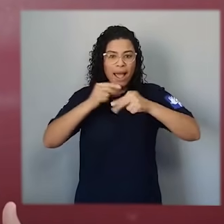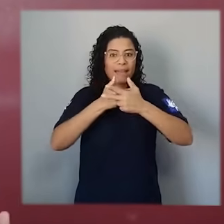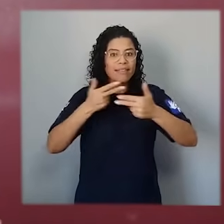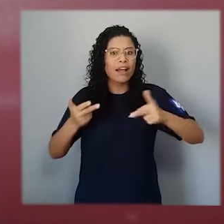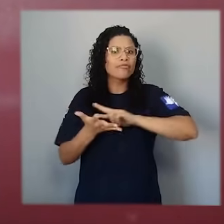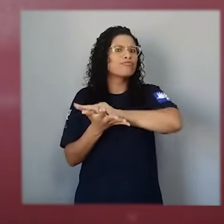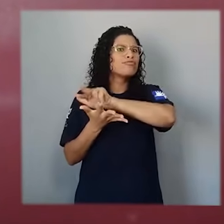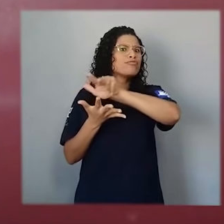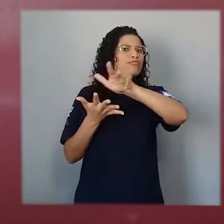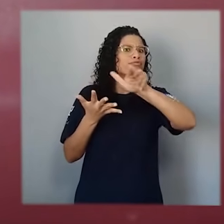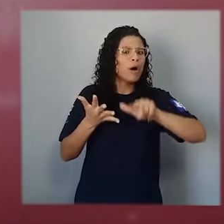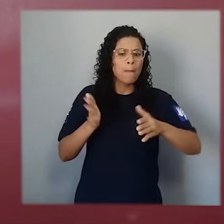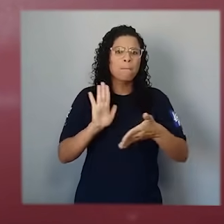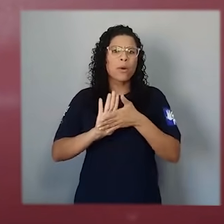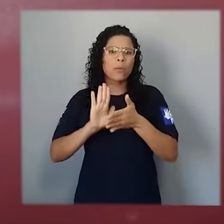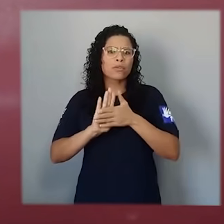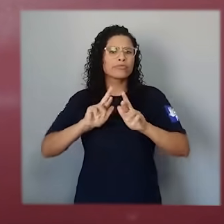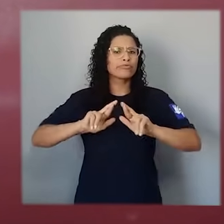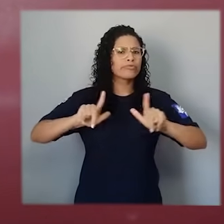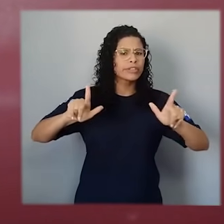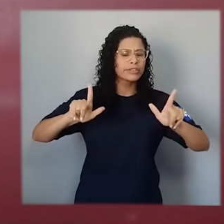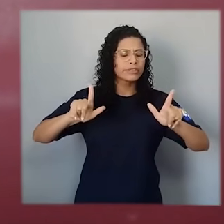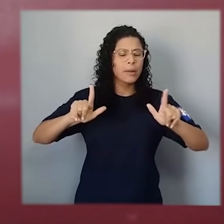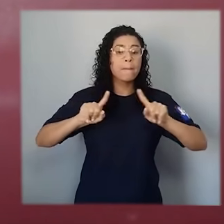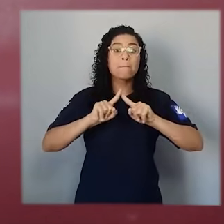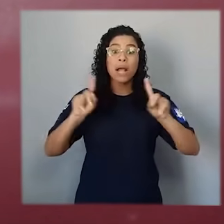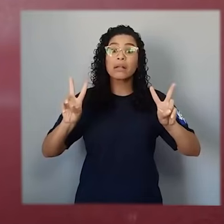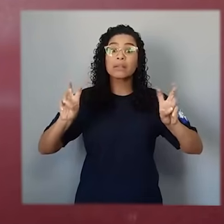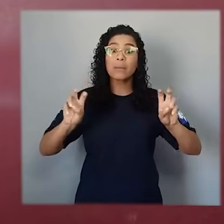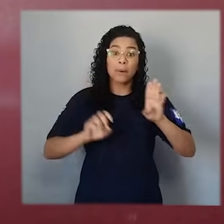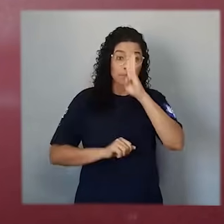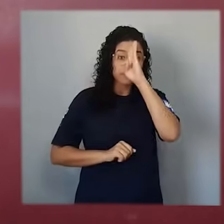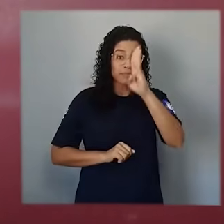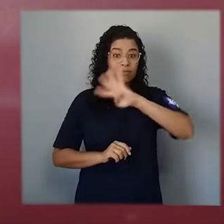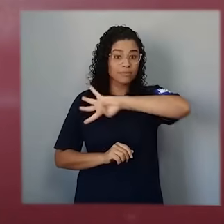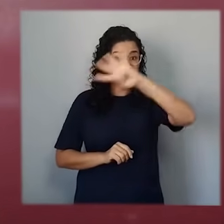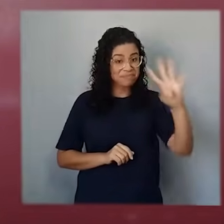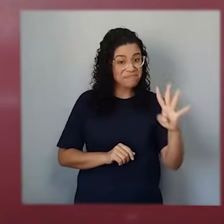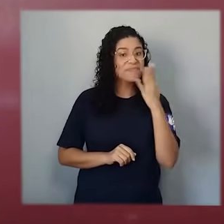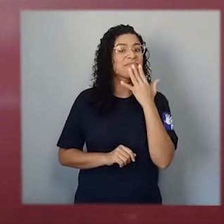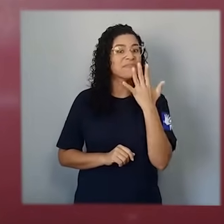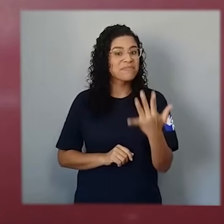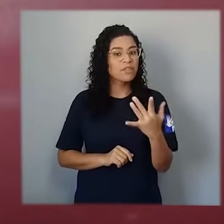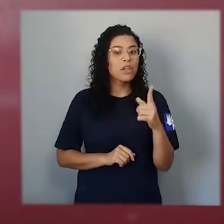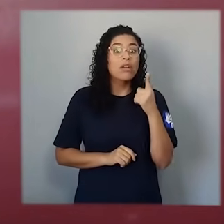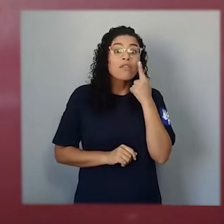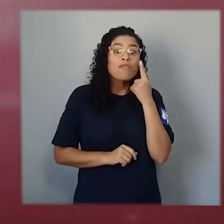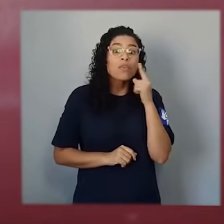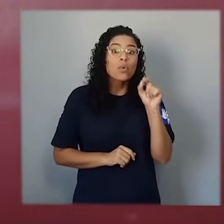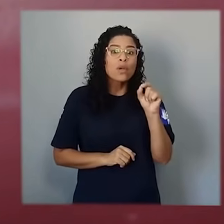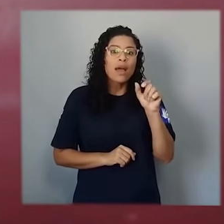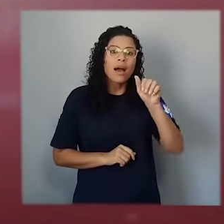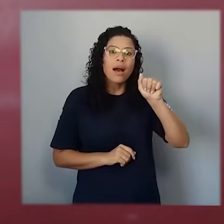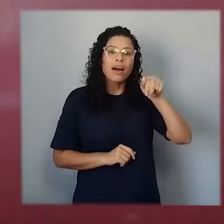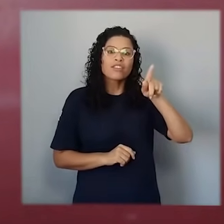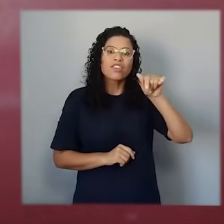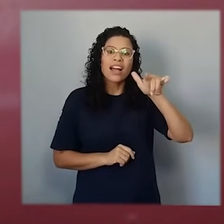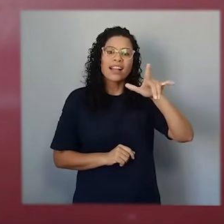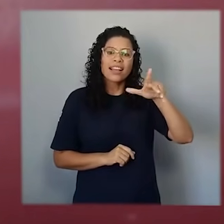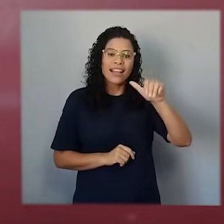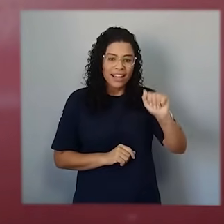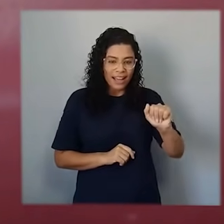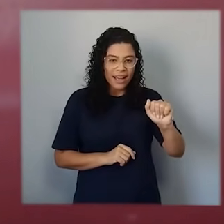propostas que tinham a temática do arco-íris. E também nós vimos a Angélica Das com a